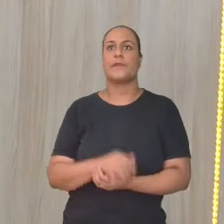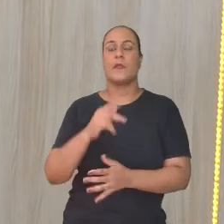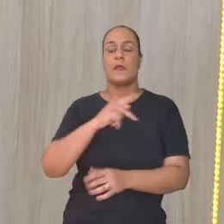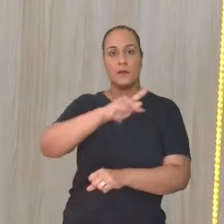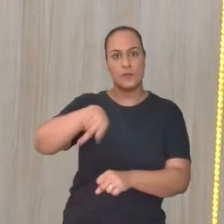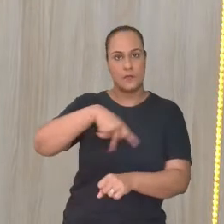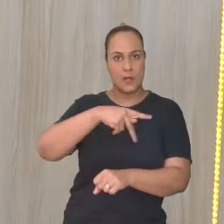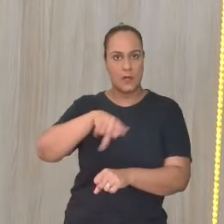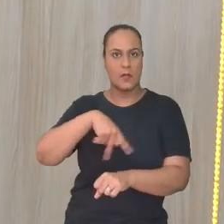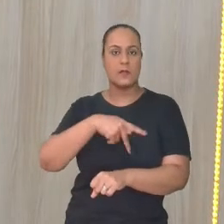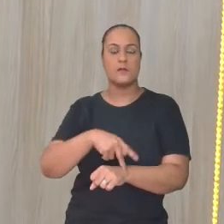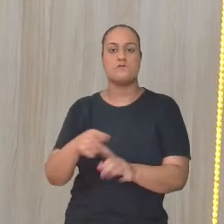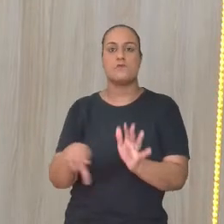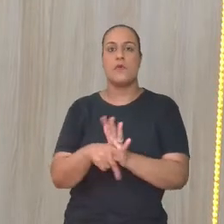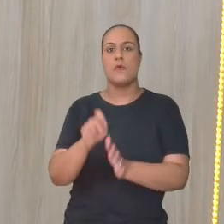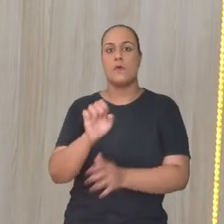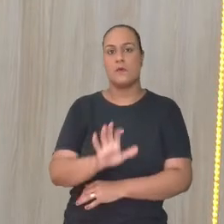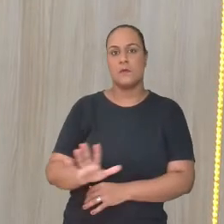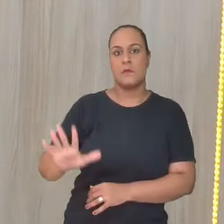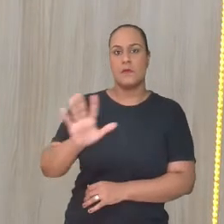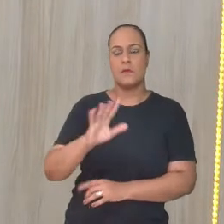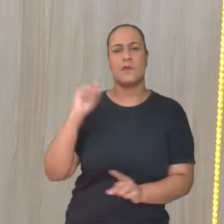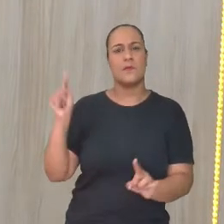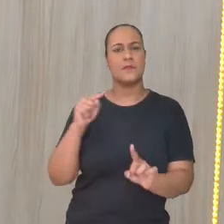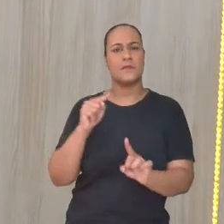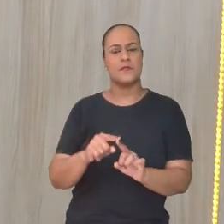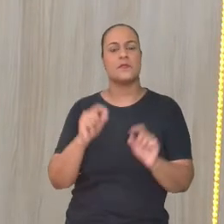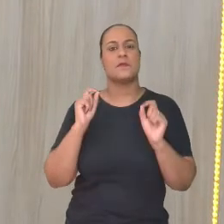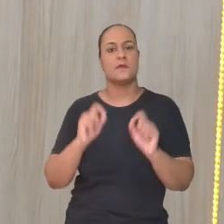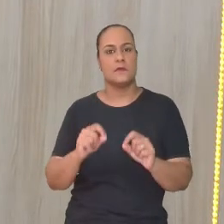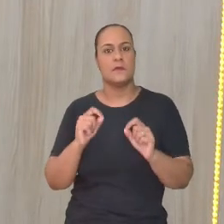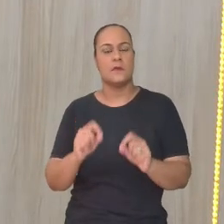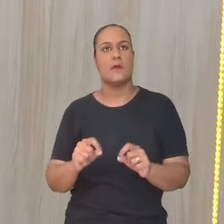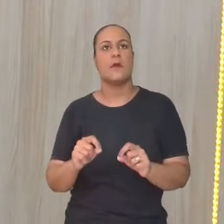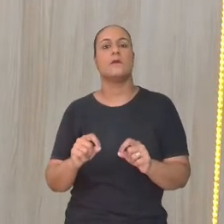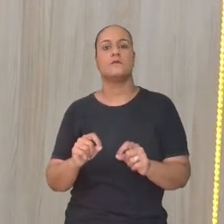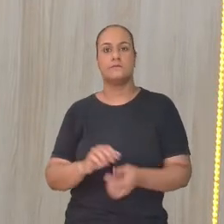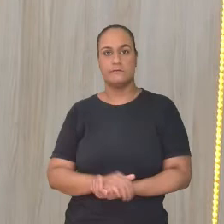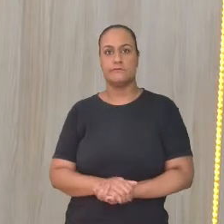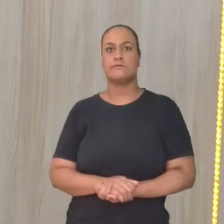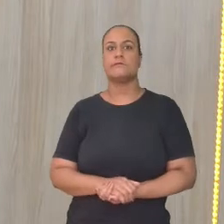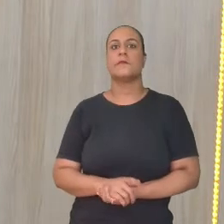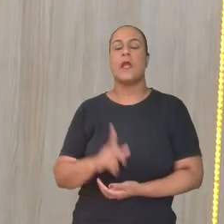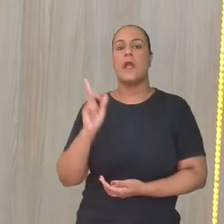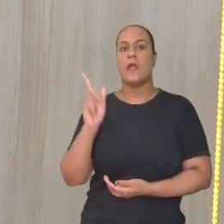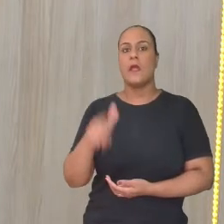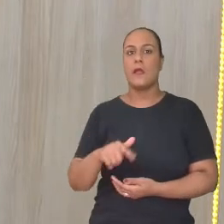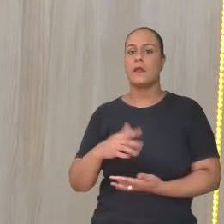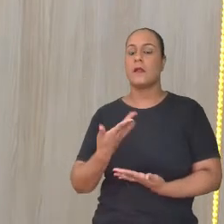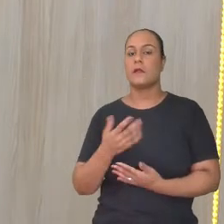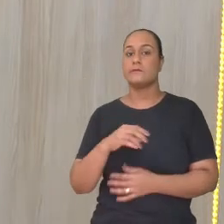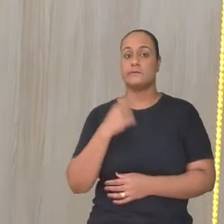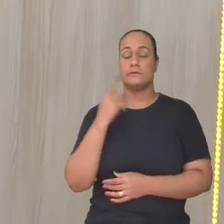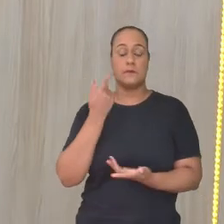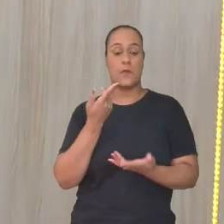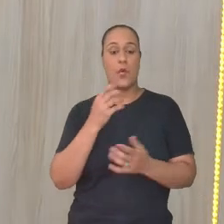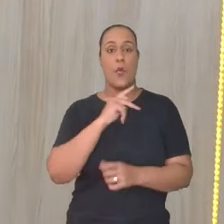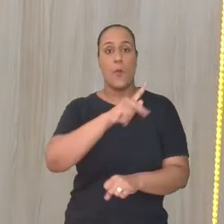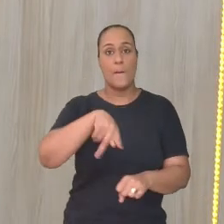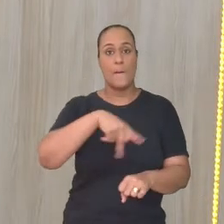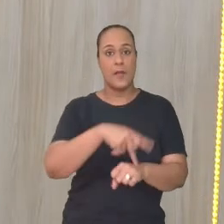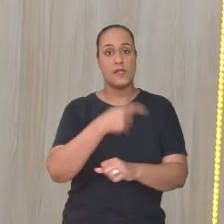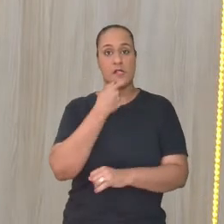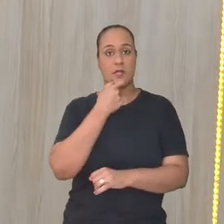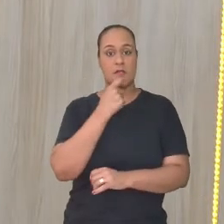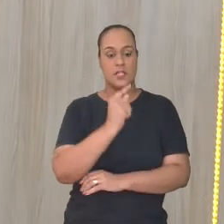países ali europeus, no intuito, né, o objetivo de Napoleão era isolar a Inglaterra. A Inglaterra, como